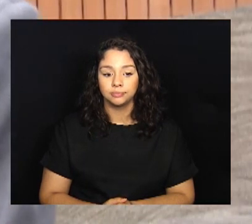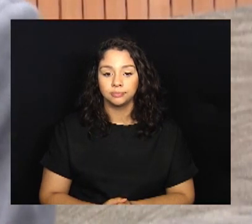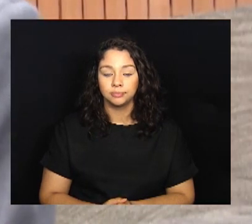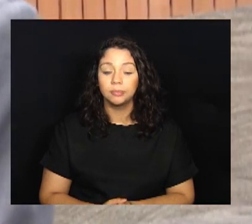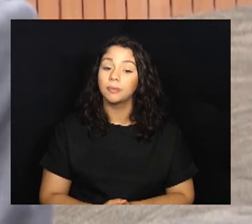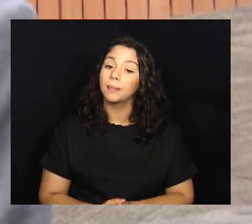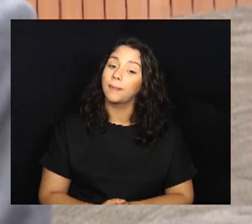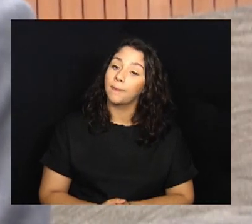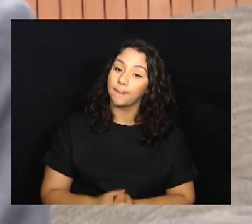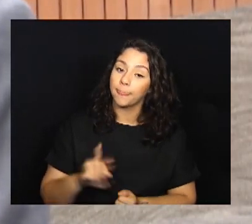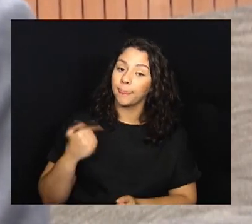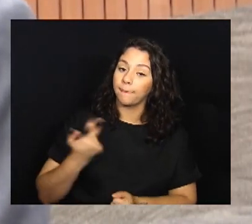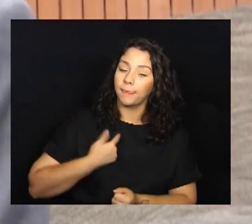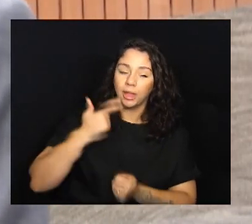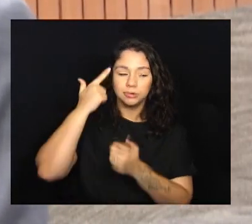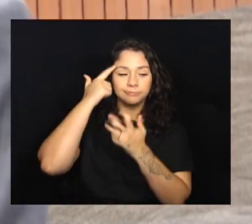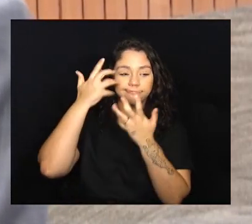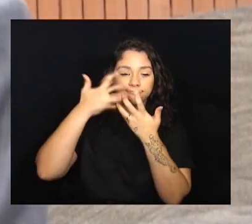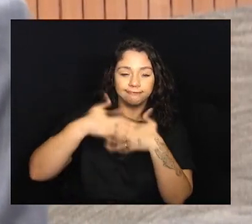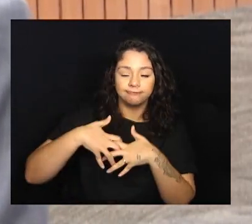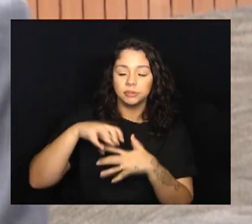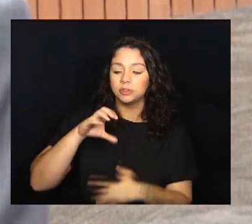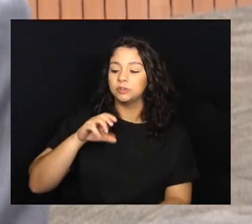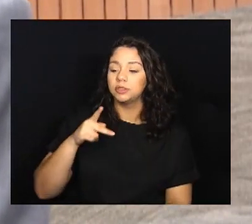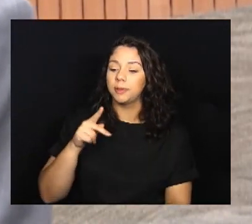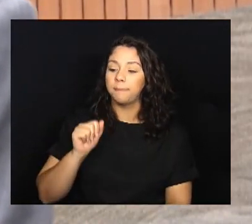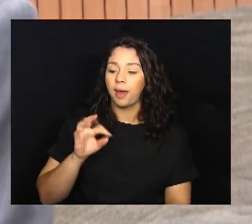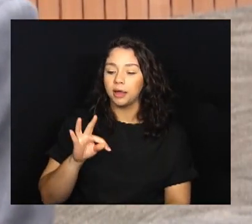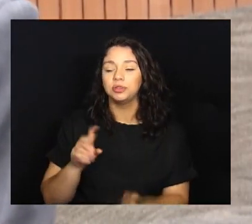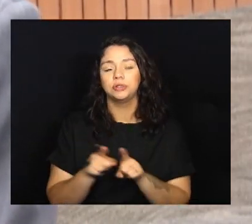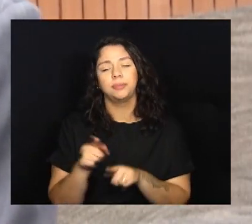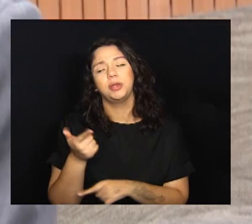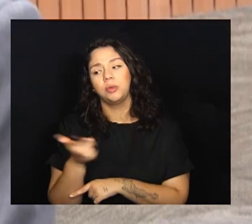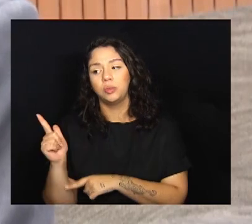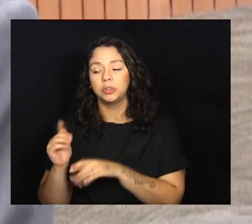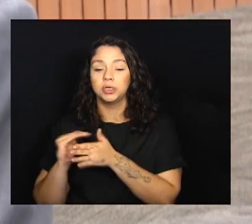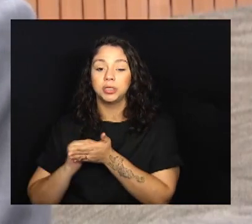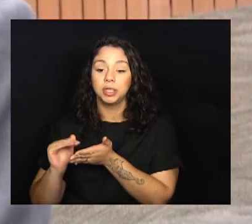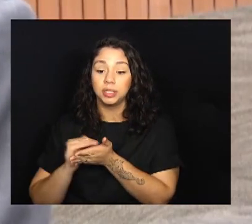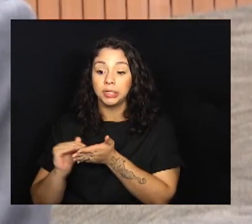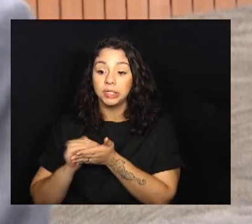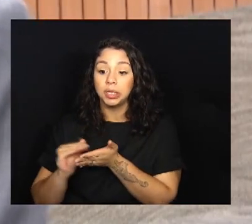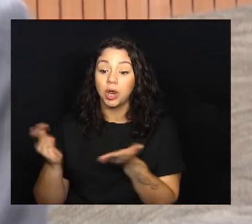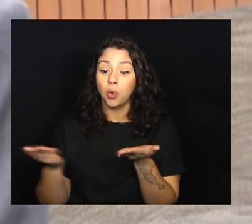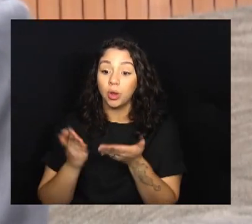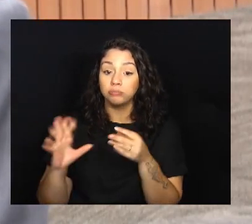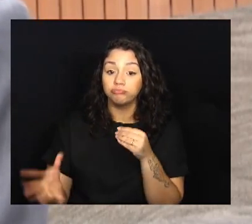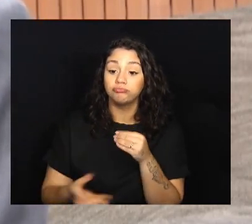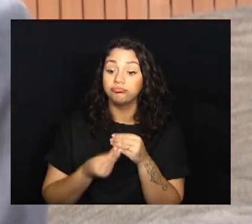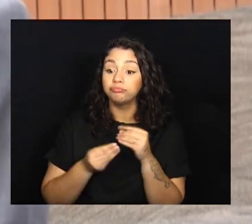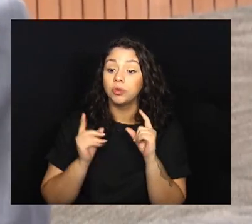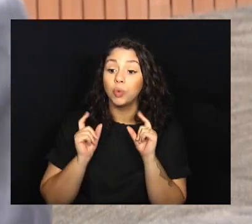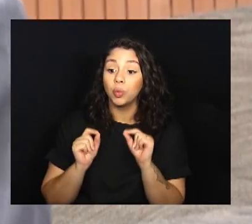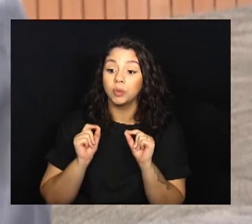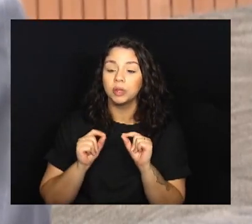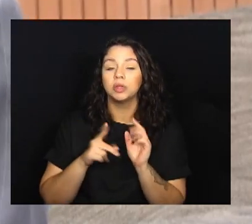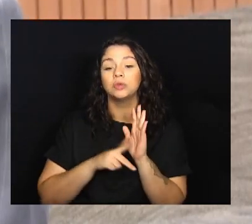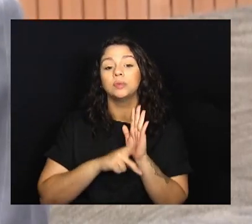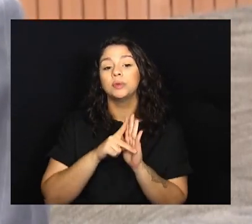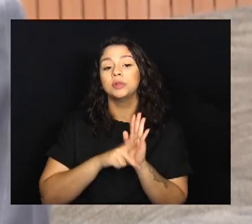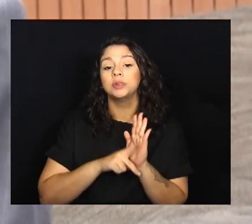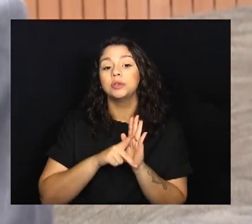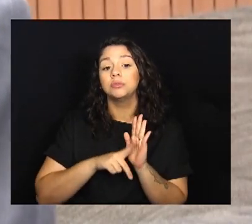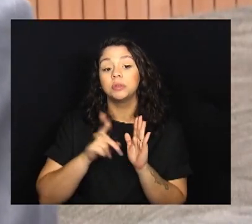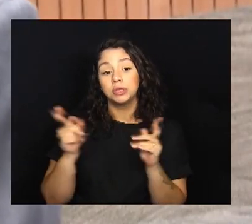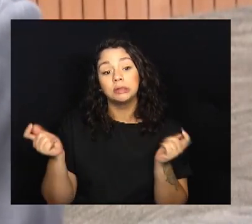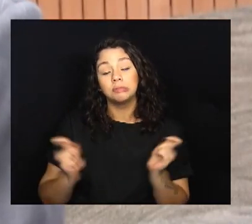Nós pensamos no CEPAT, pensamos em outras secretarias e agora colocamos uma emenda, acrescentamos uma emenda no projeto que